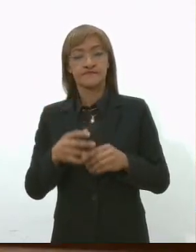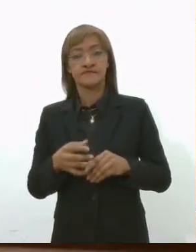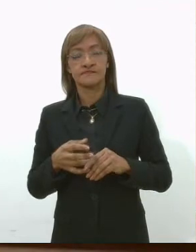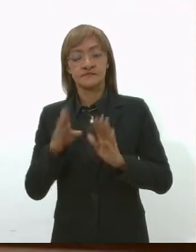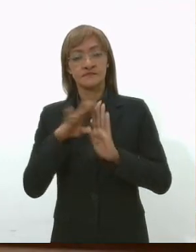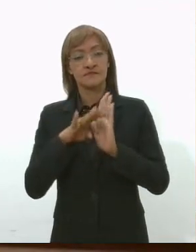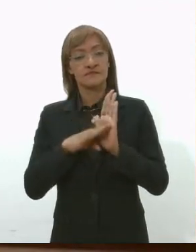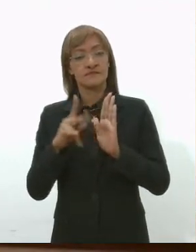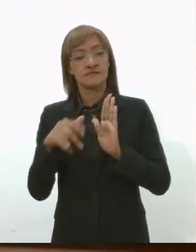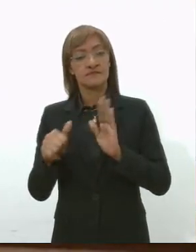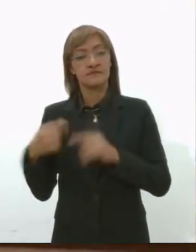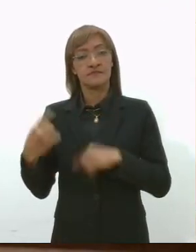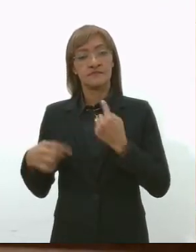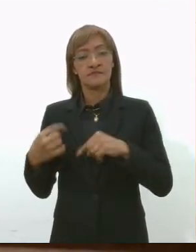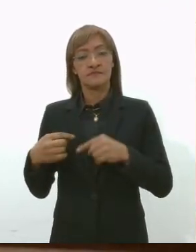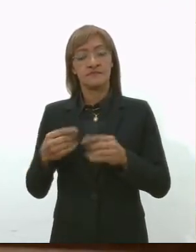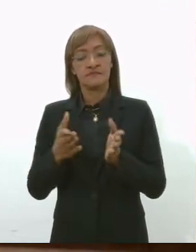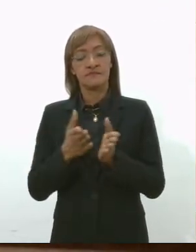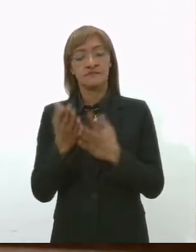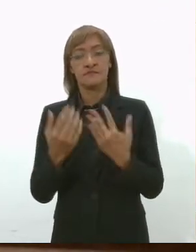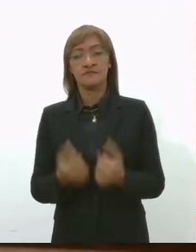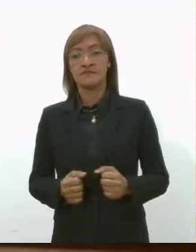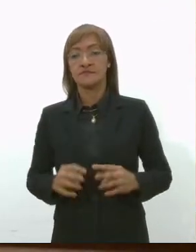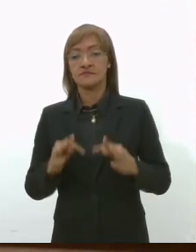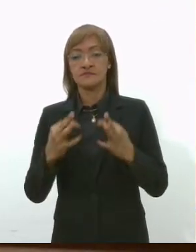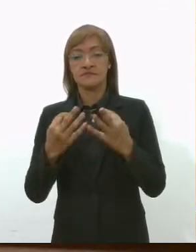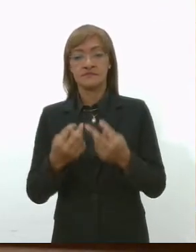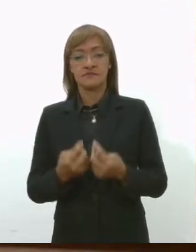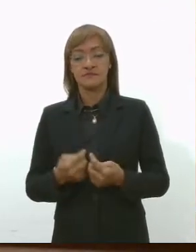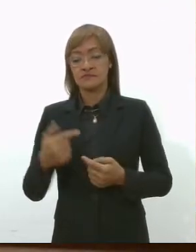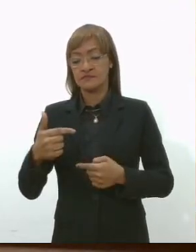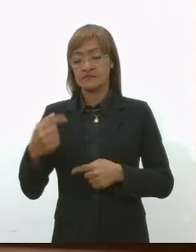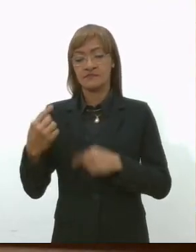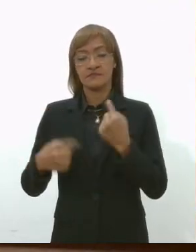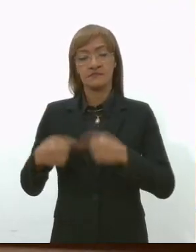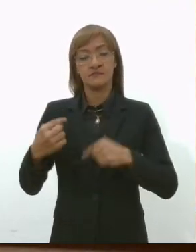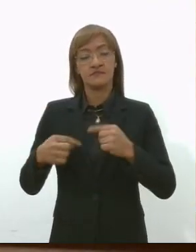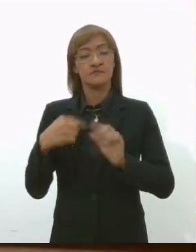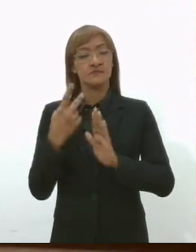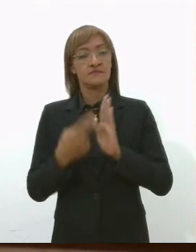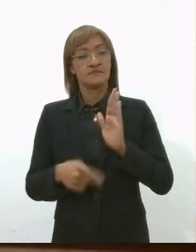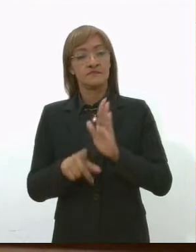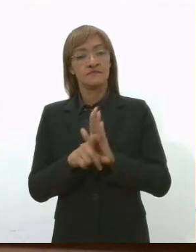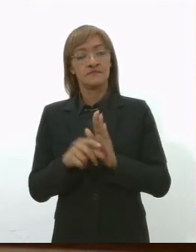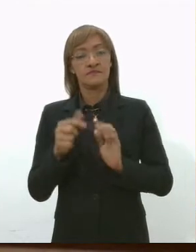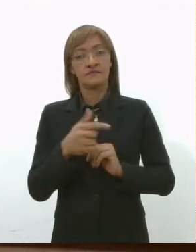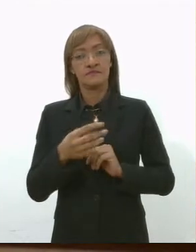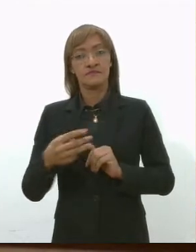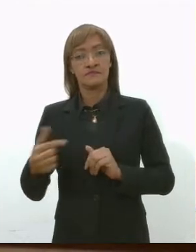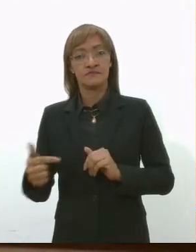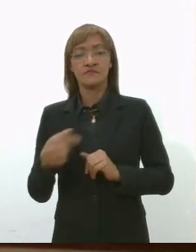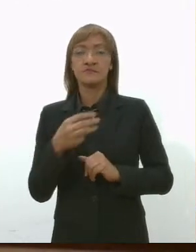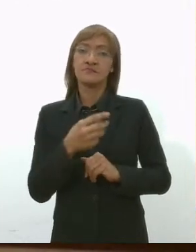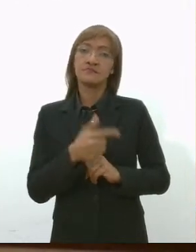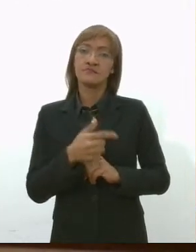foram discutidos e aprovados por unanimidade, em segunda discussão, os projetos de lei 232,